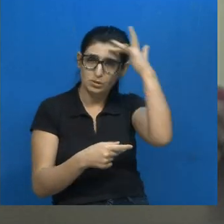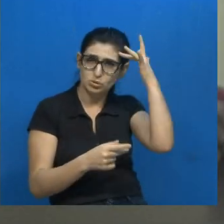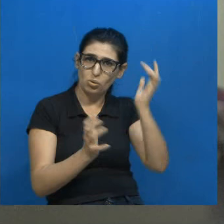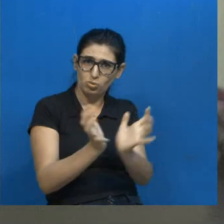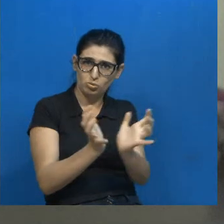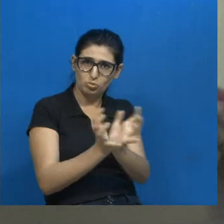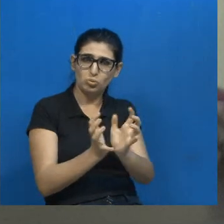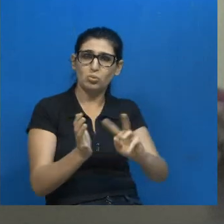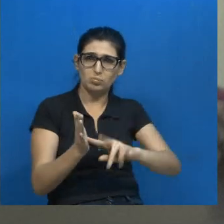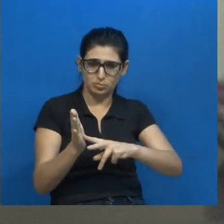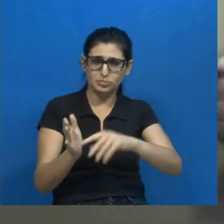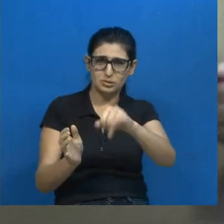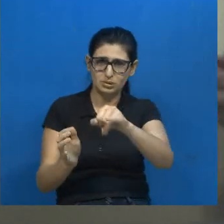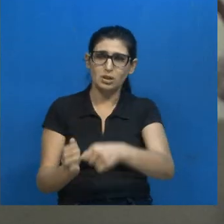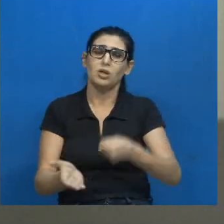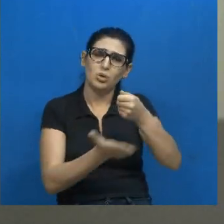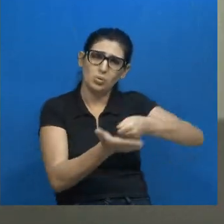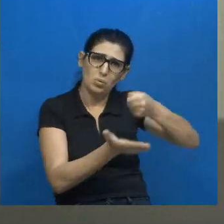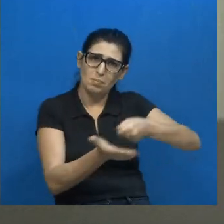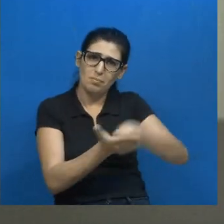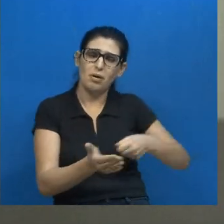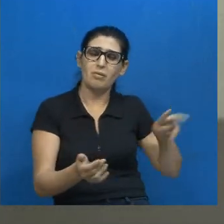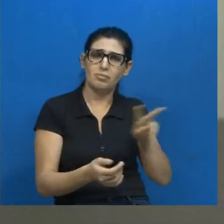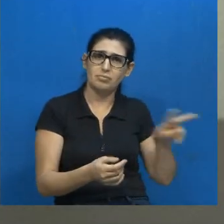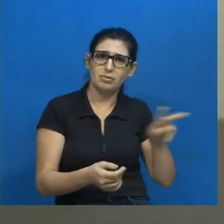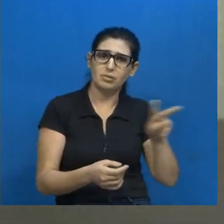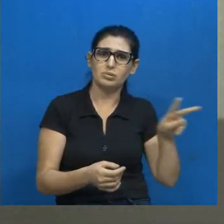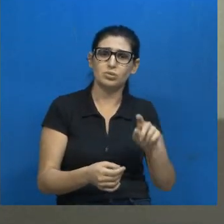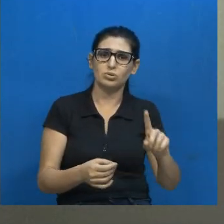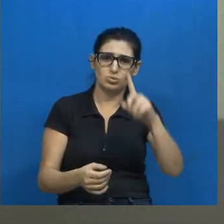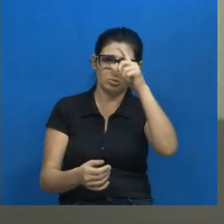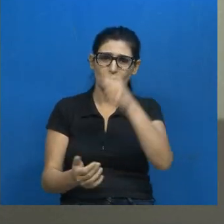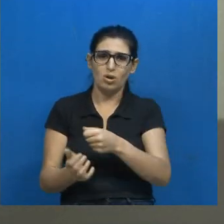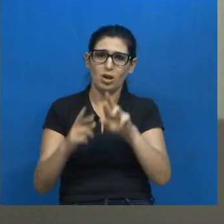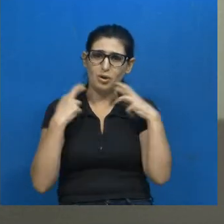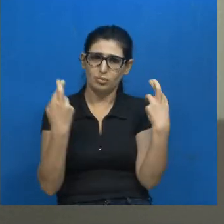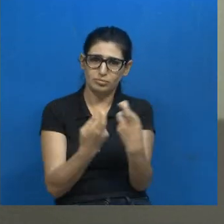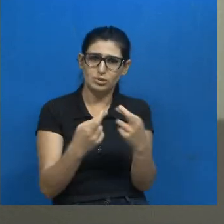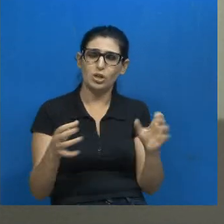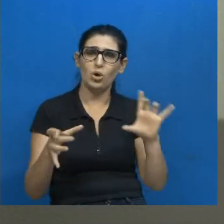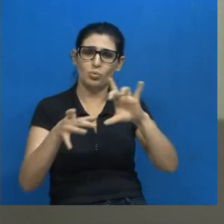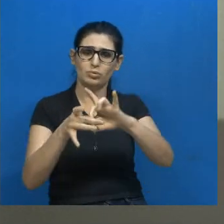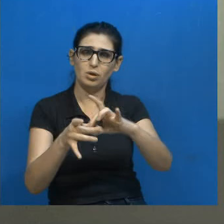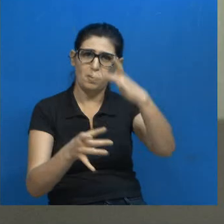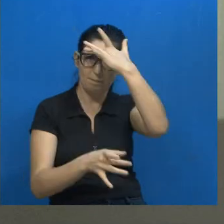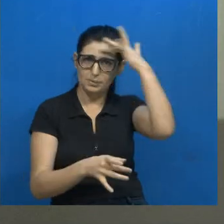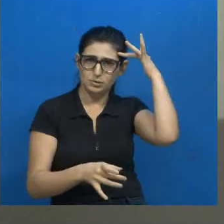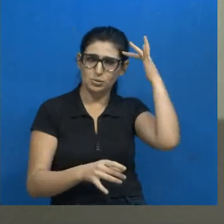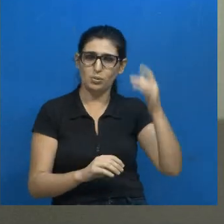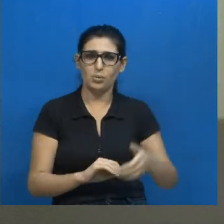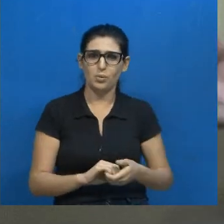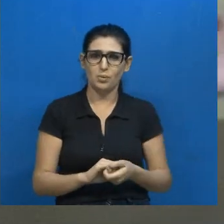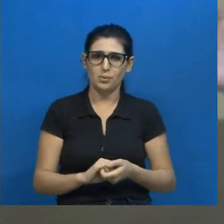categoria e a gente vai cobrar, enquanto vereador, uma discussão junto às comunidades. Então,